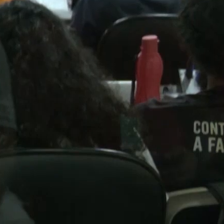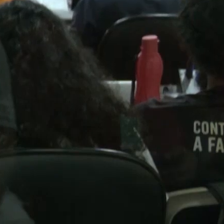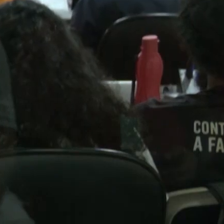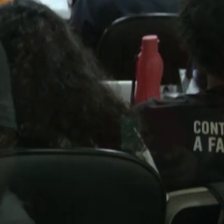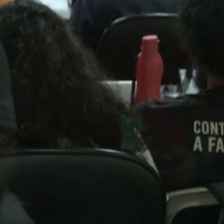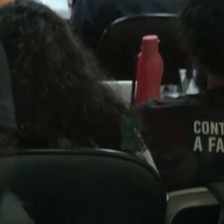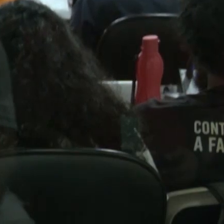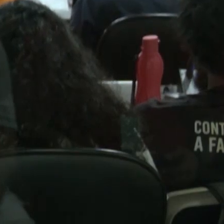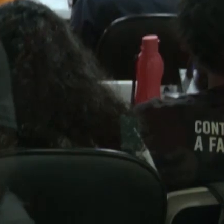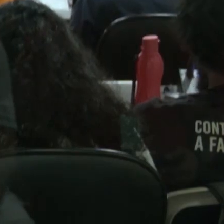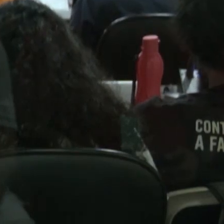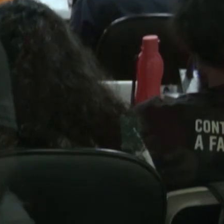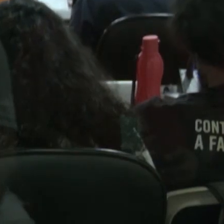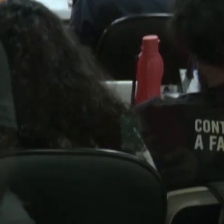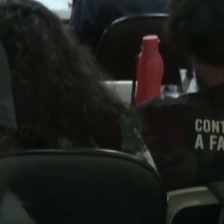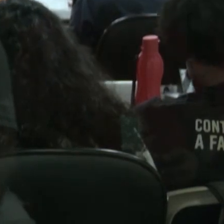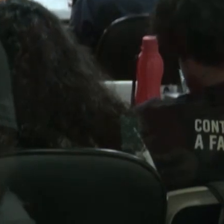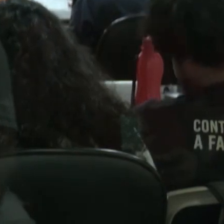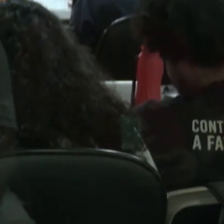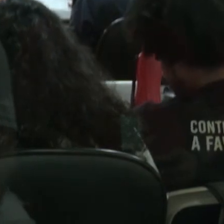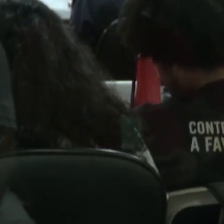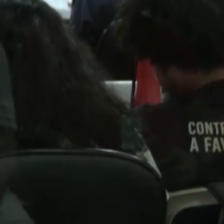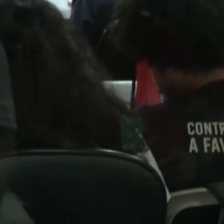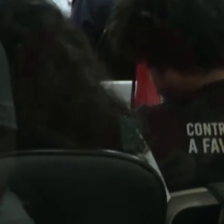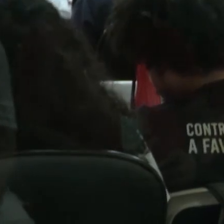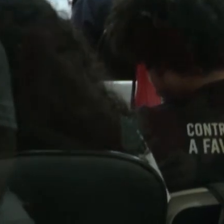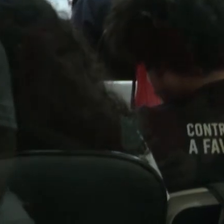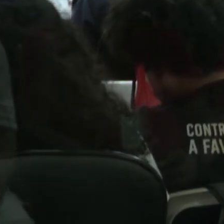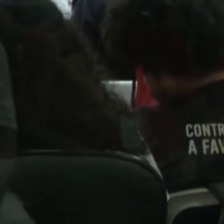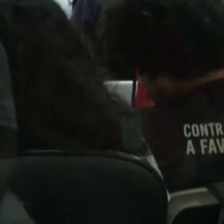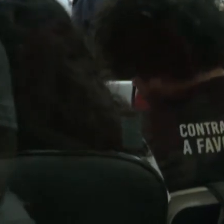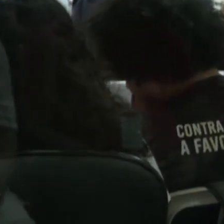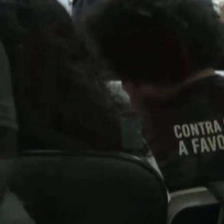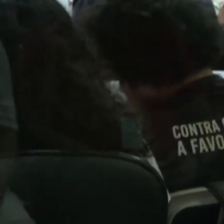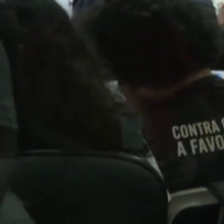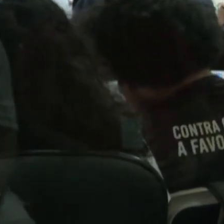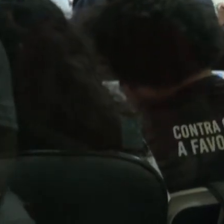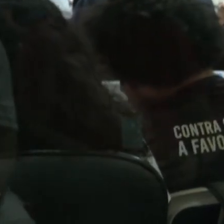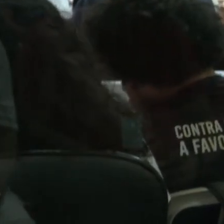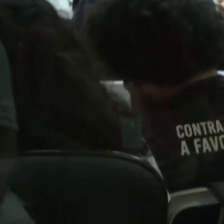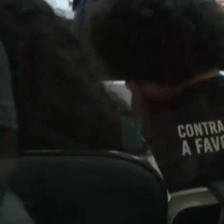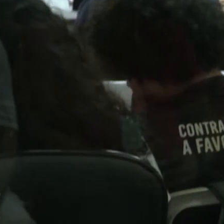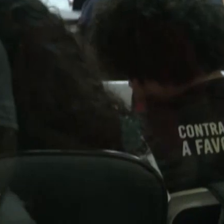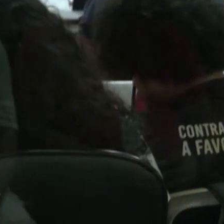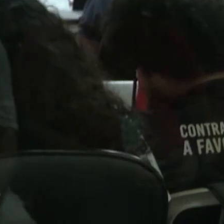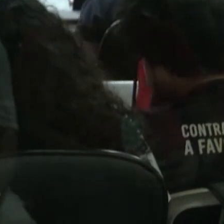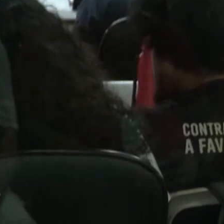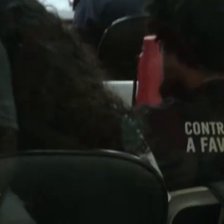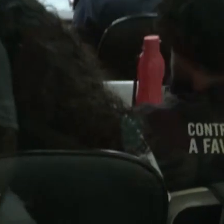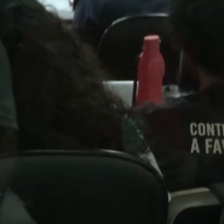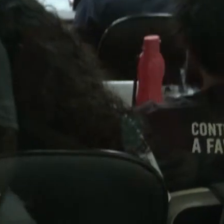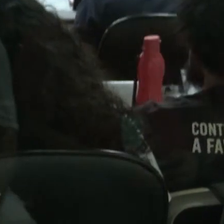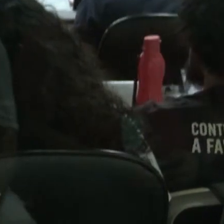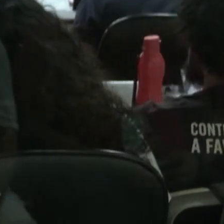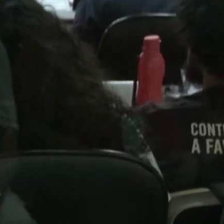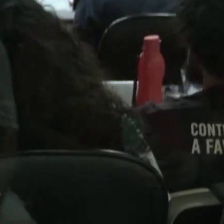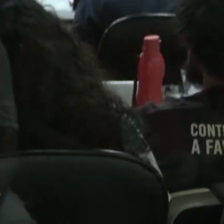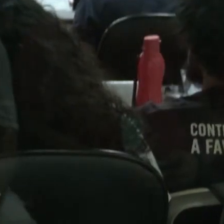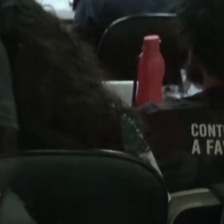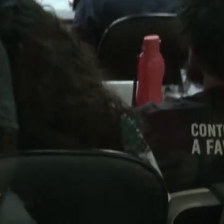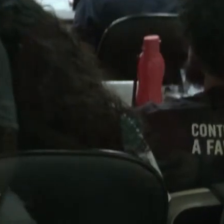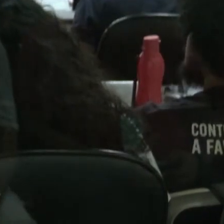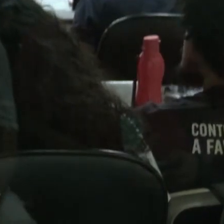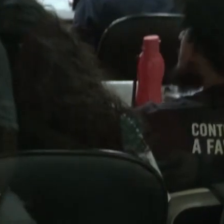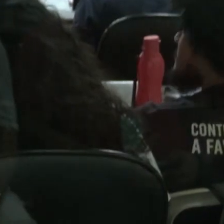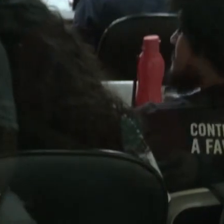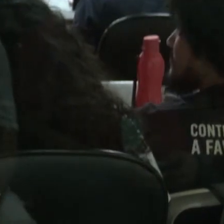população. Agora, a Câmara de Vereadores aguarda a votação do orçamento para 2025 para determinar se